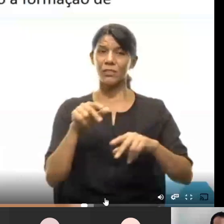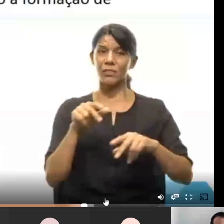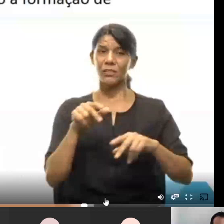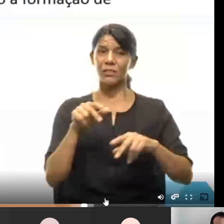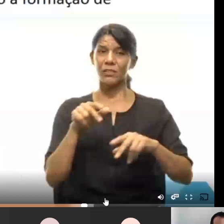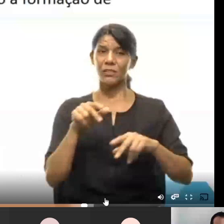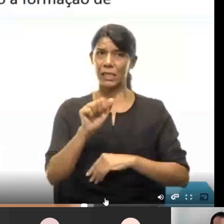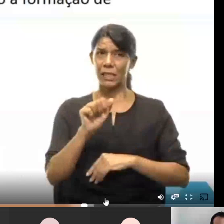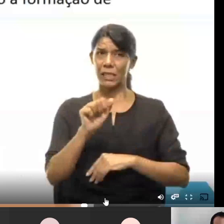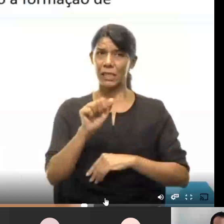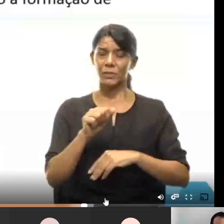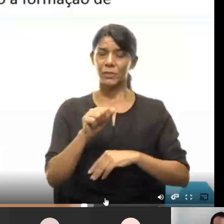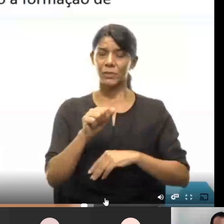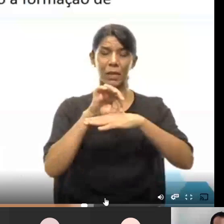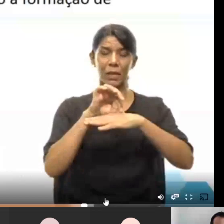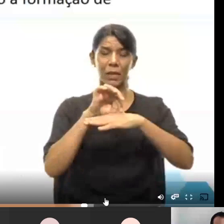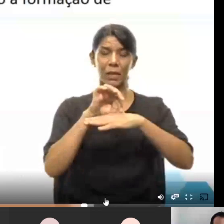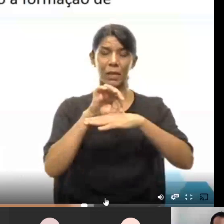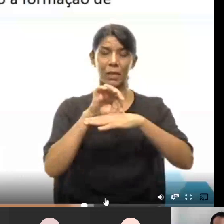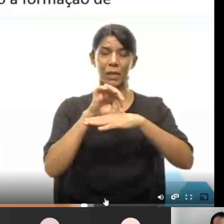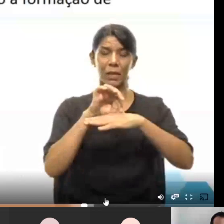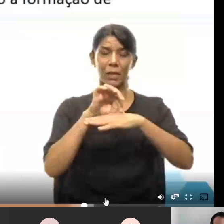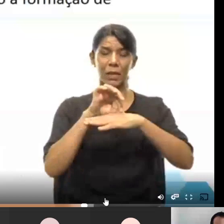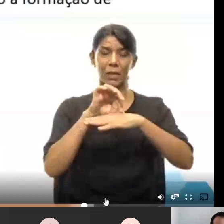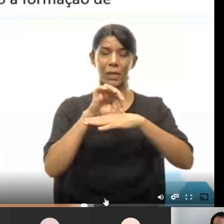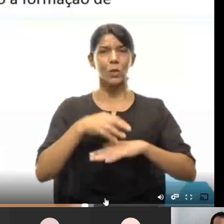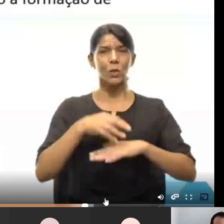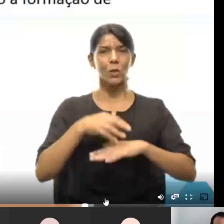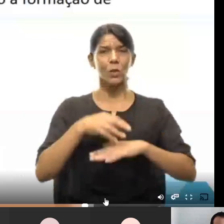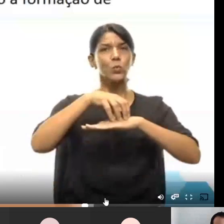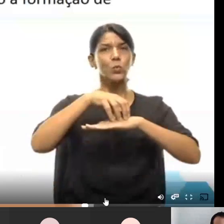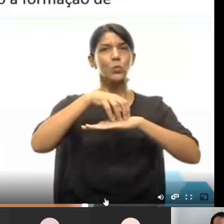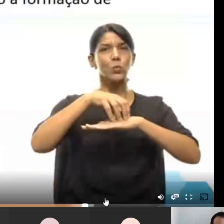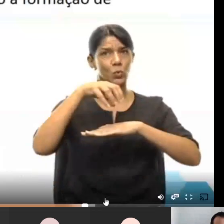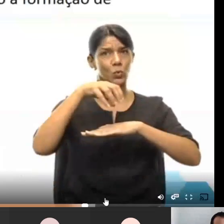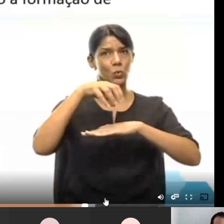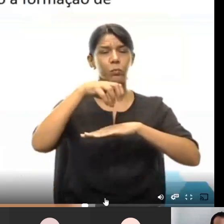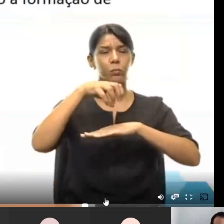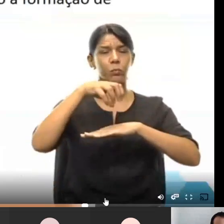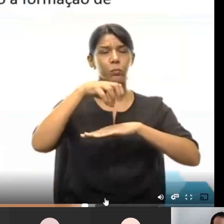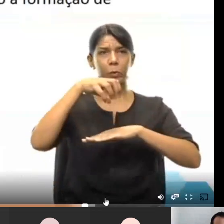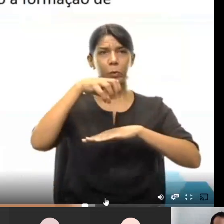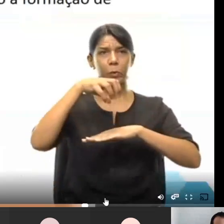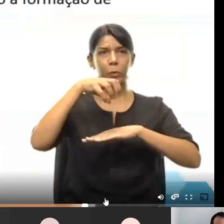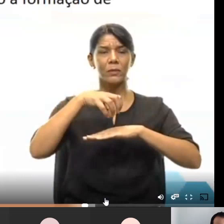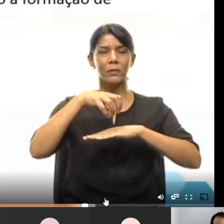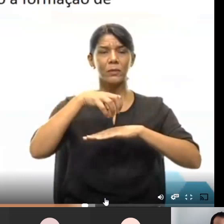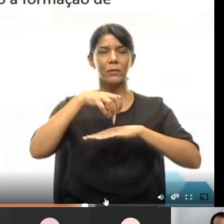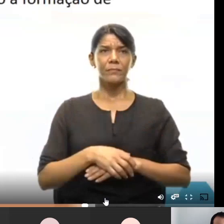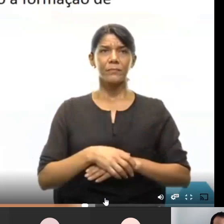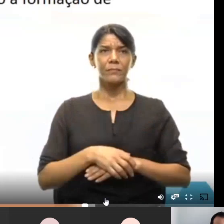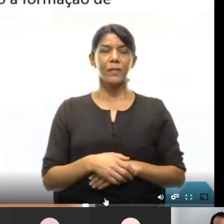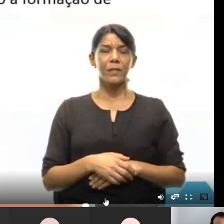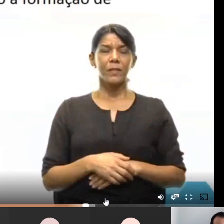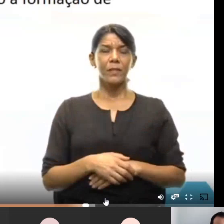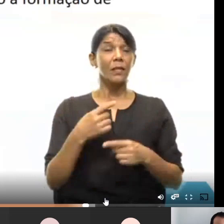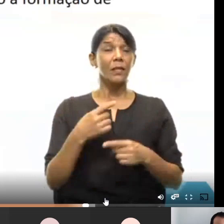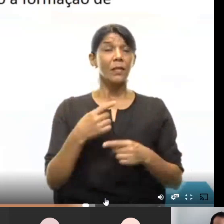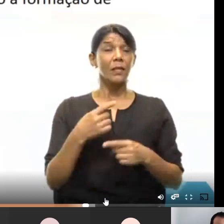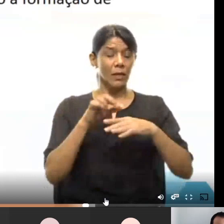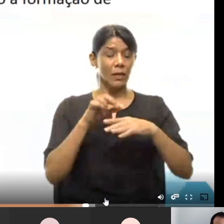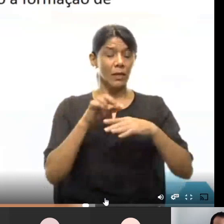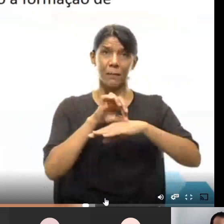pele, epidermoide, carcinoma relacionado à tumoração maligna. E por ser